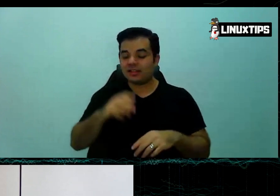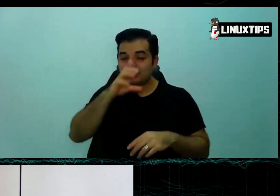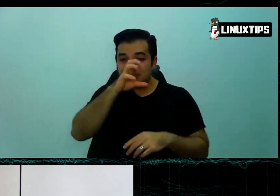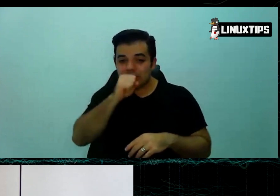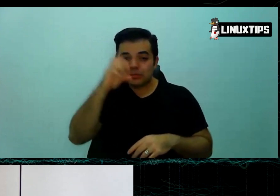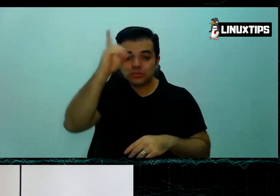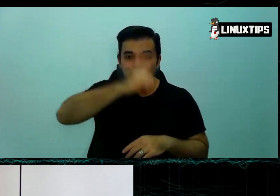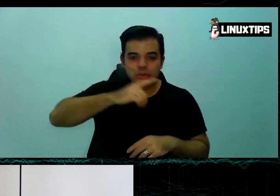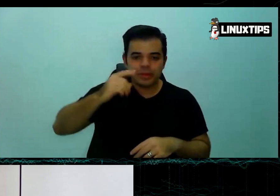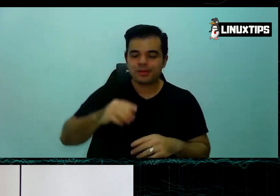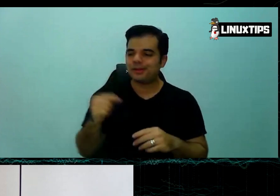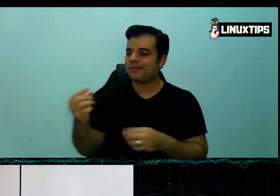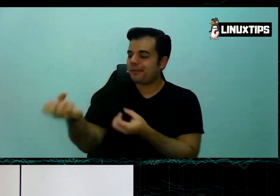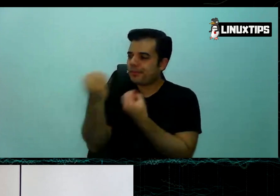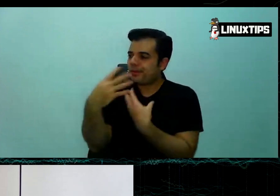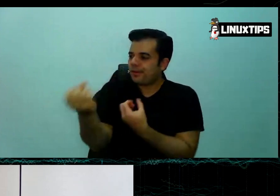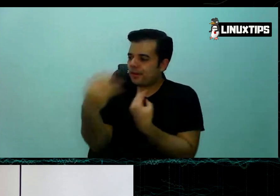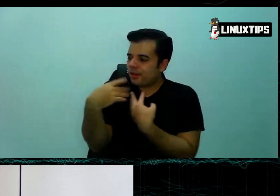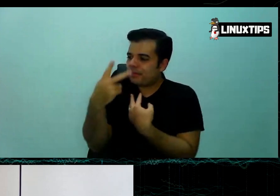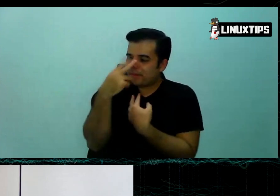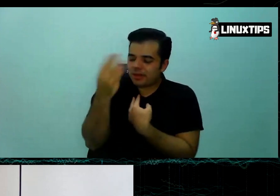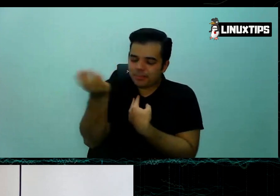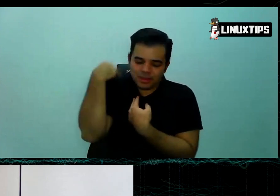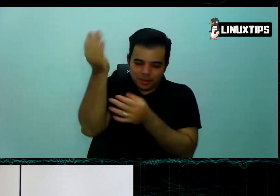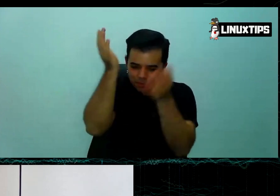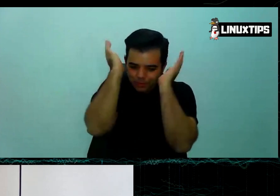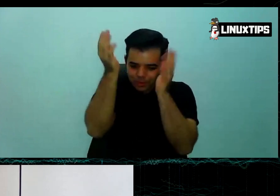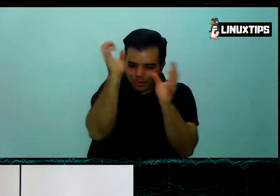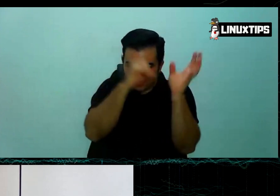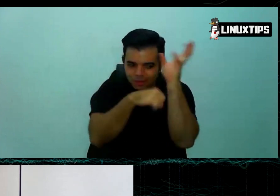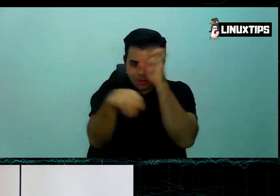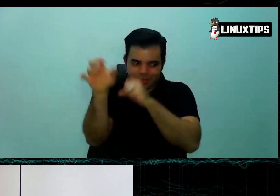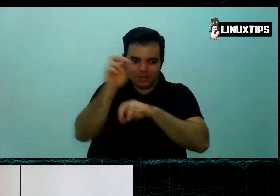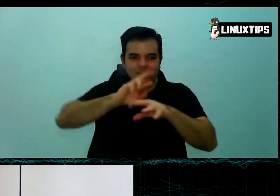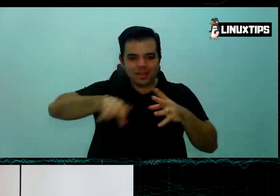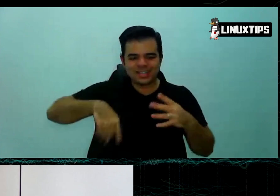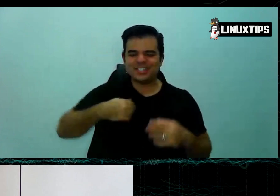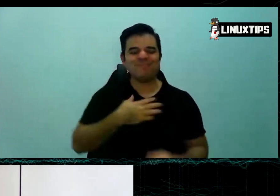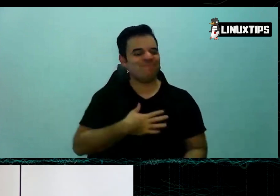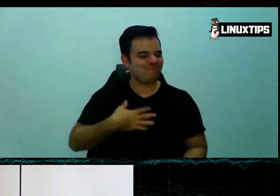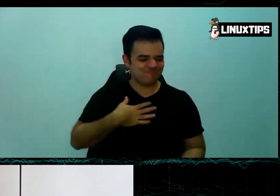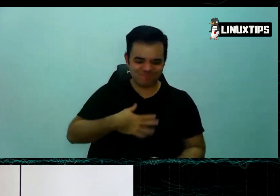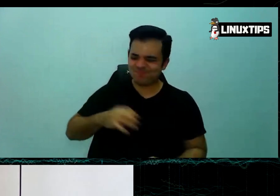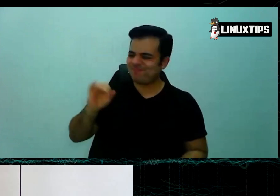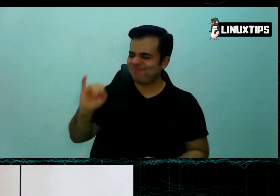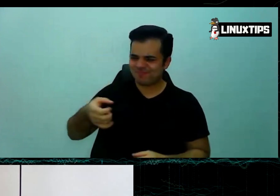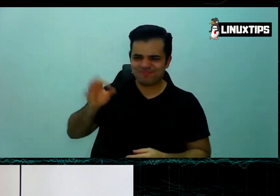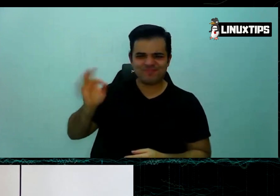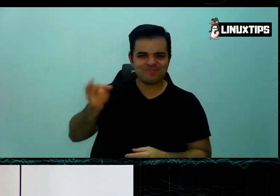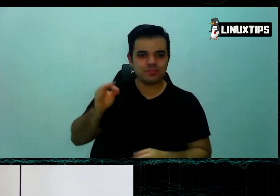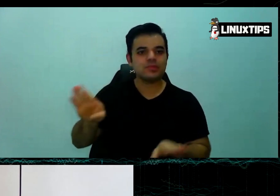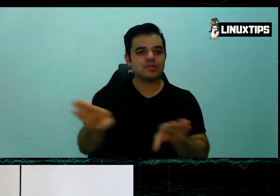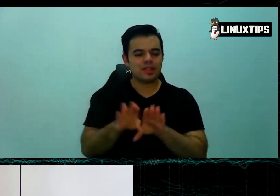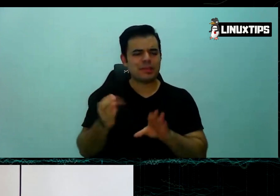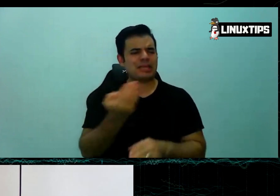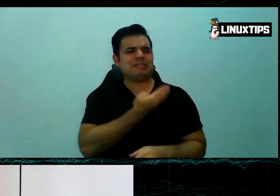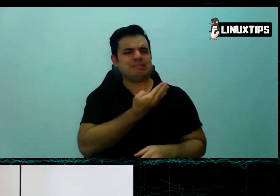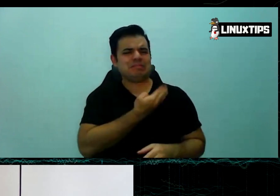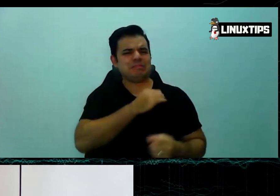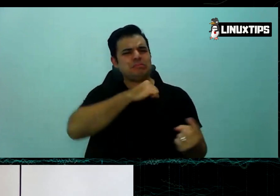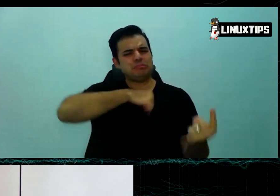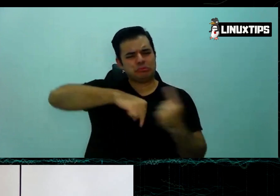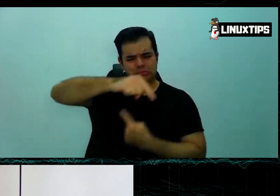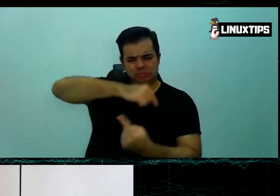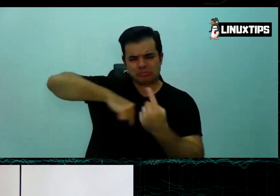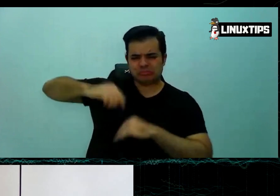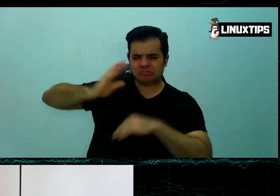pros burros aqui. Foda, mano. Era muito divertido, mano. E aí fiz vários camaradas que nem você, mano. Foda.